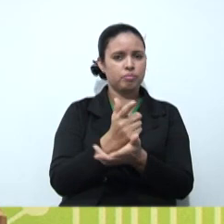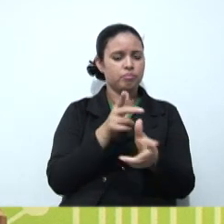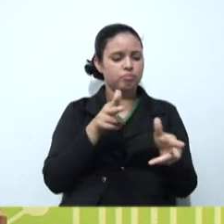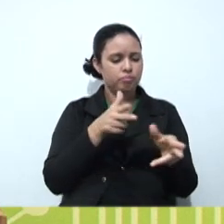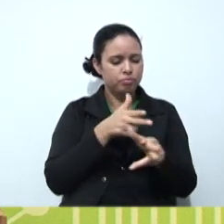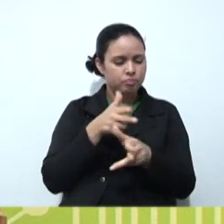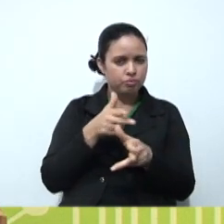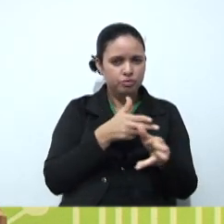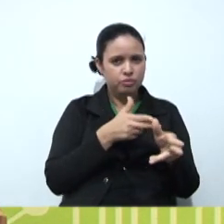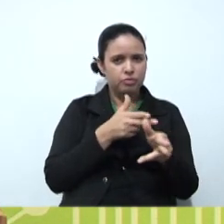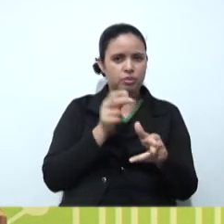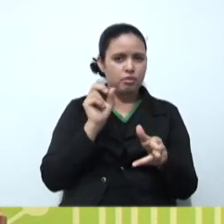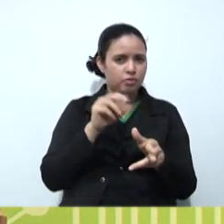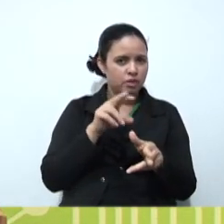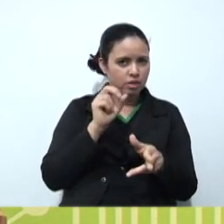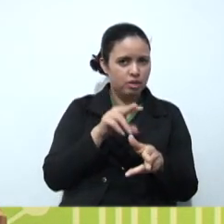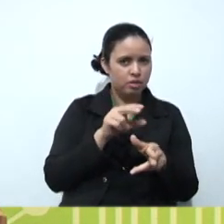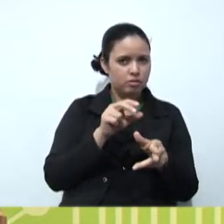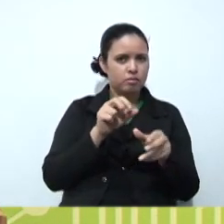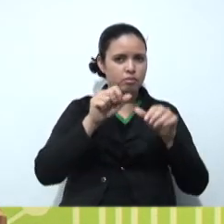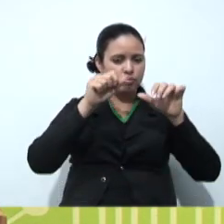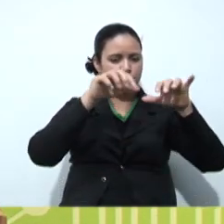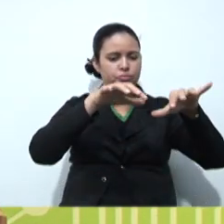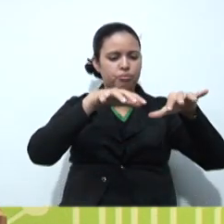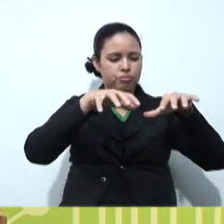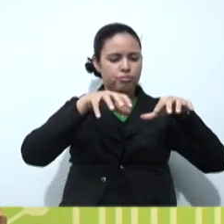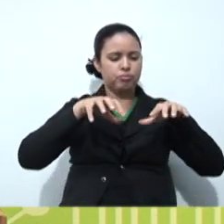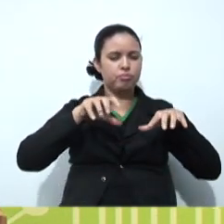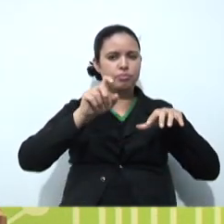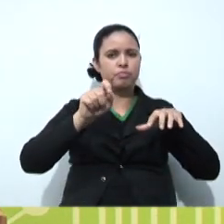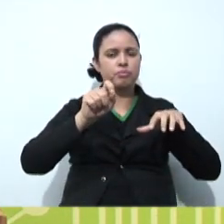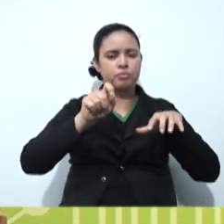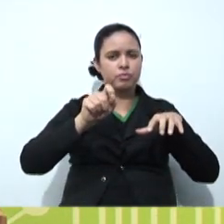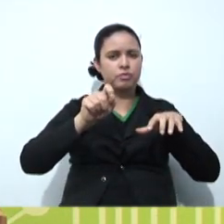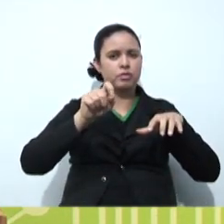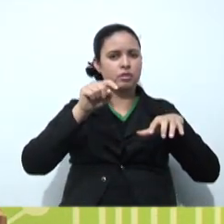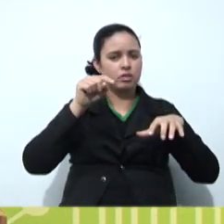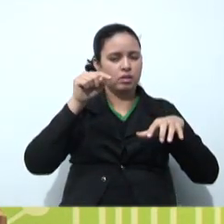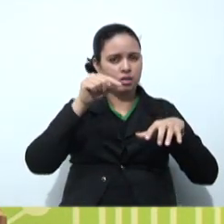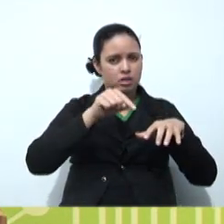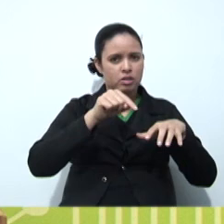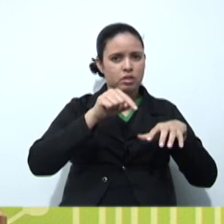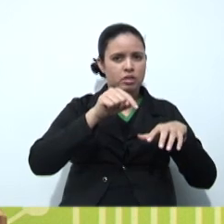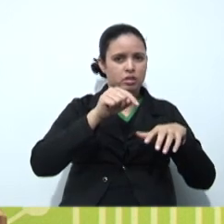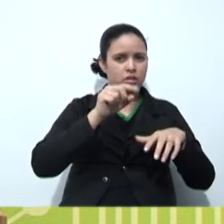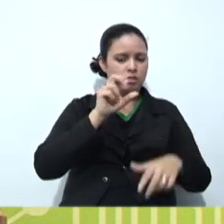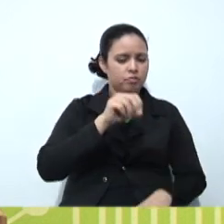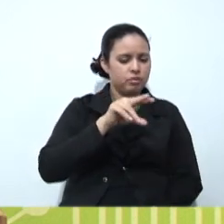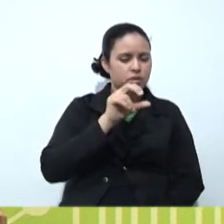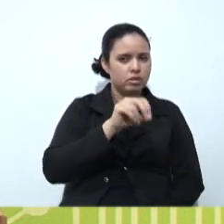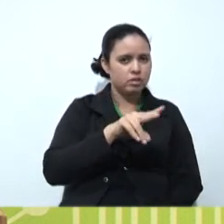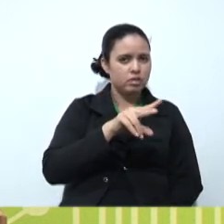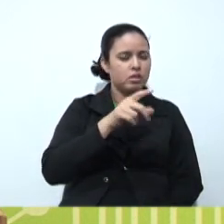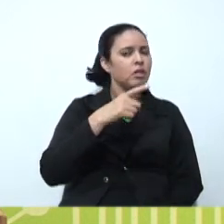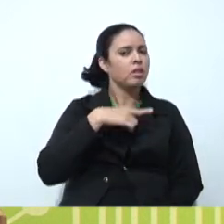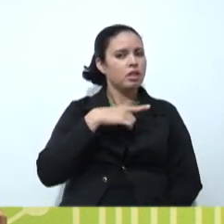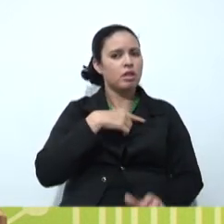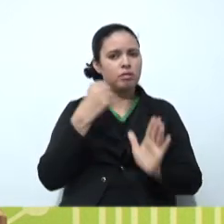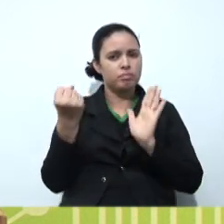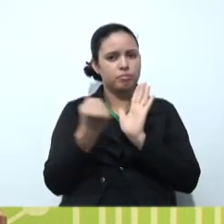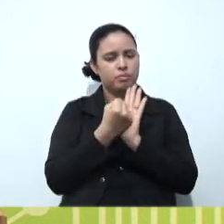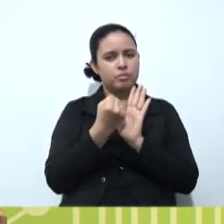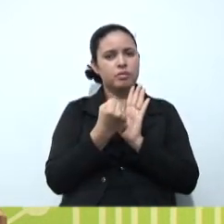agrotóxicos lá para utilização, você sabe que além de ele ser registrado, ser fiscalizado, há também